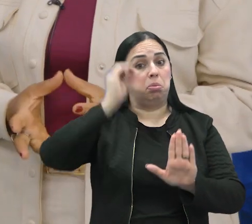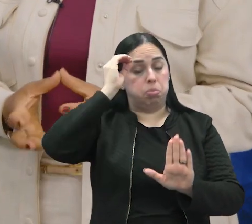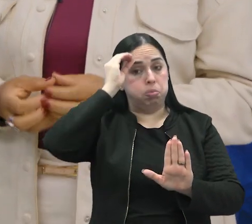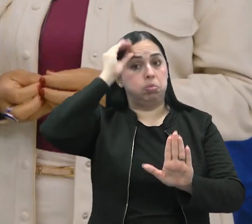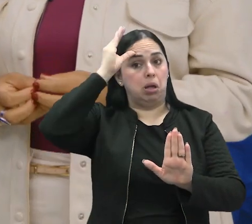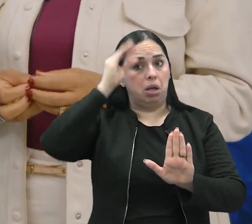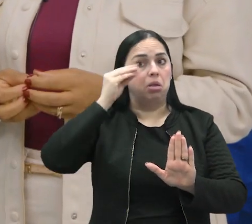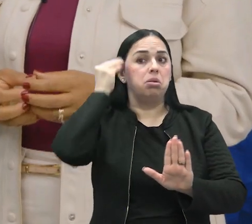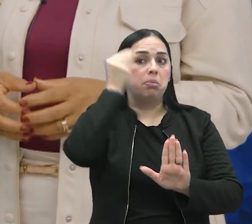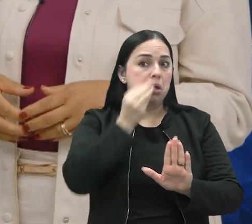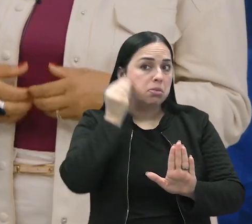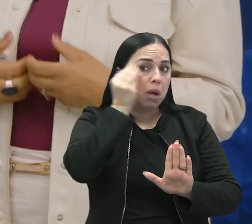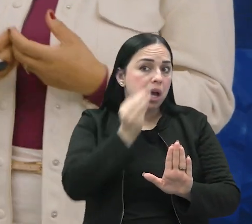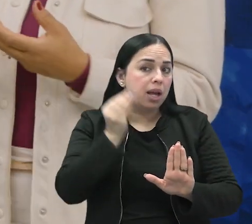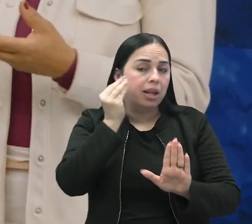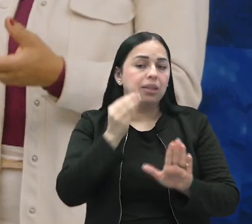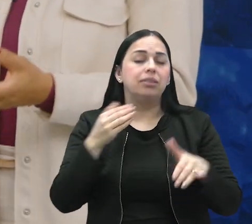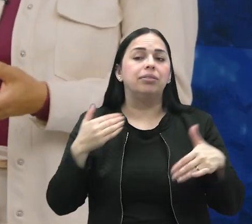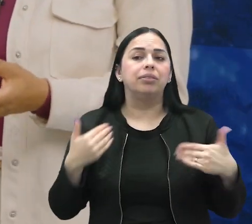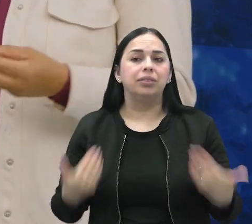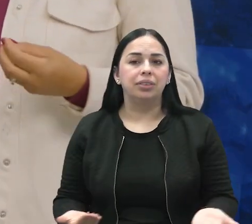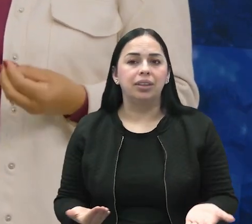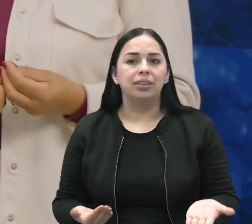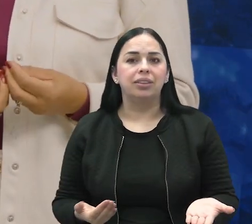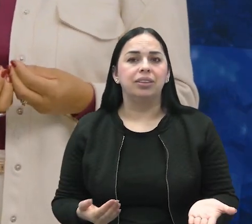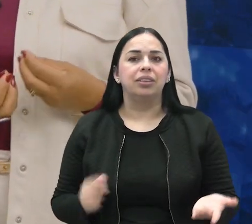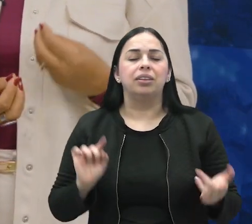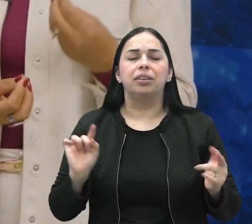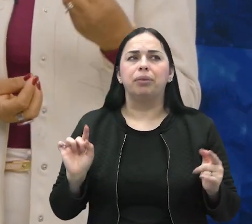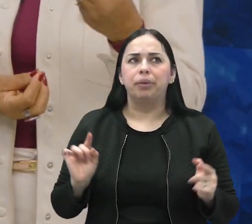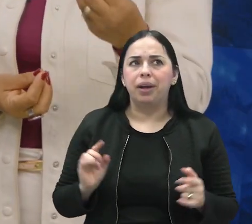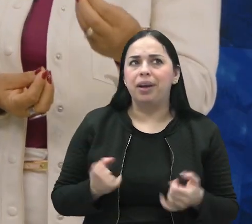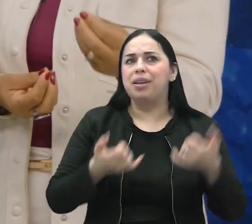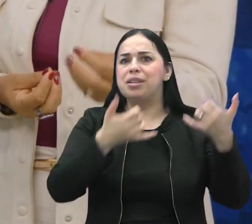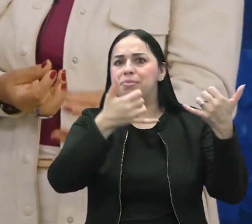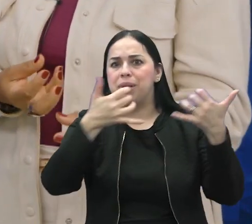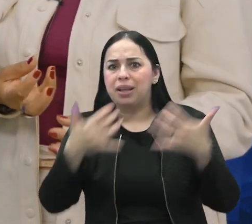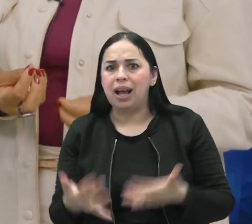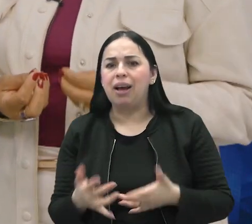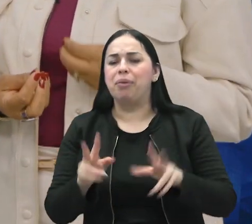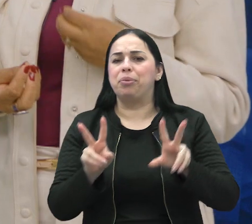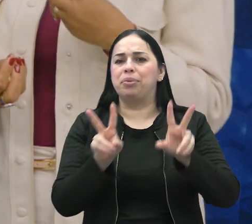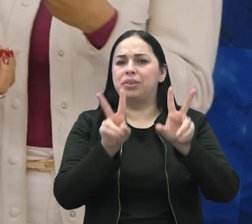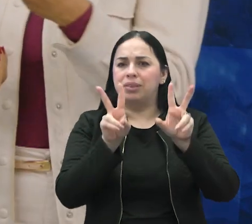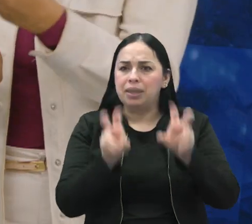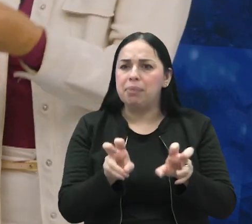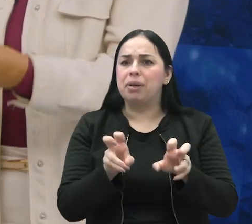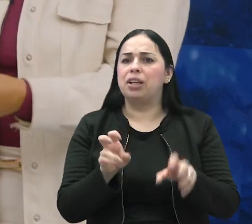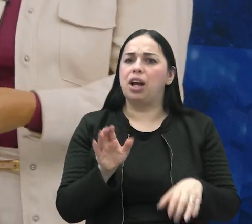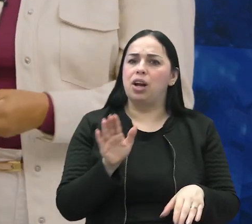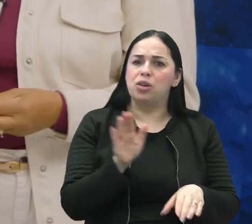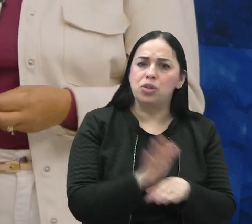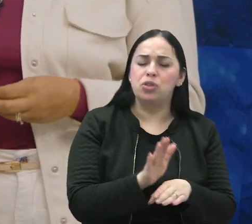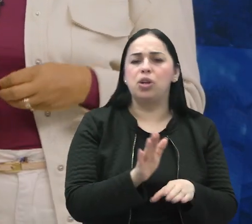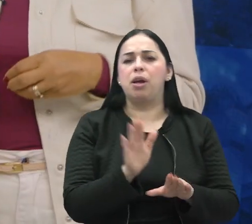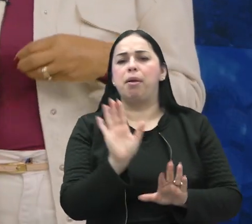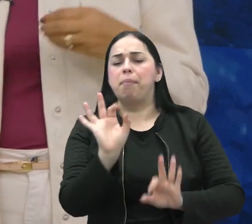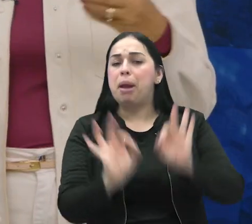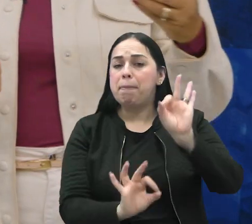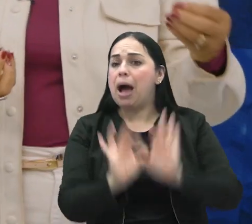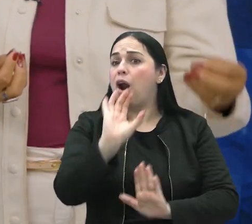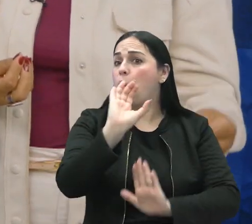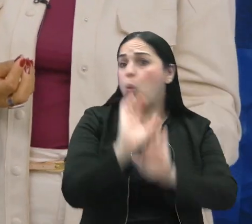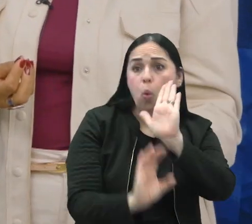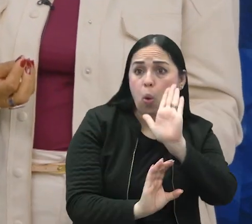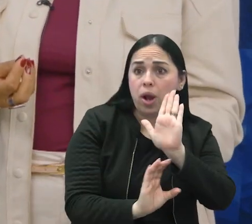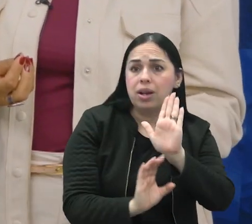aí para que ele possa ter um bom desempenho. Então, partir do quê? De situações significativas, de temas geradores, né? Aprender a